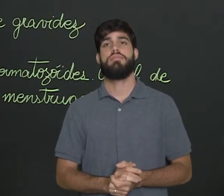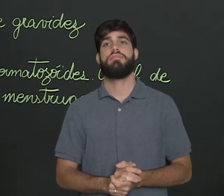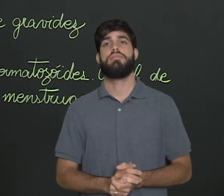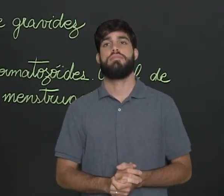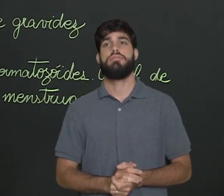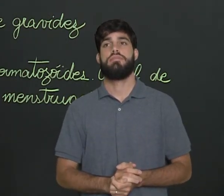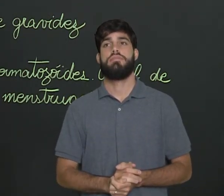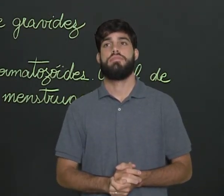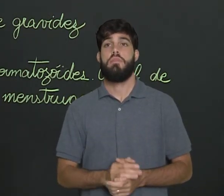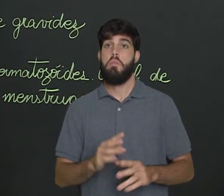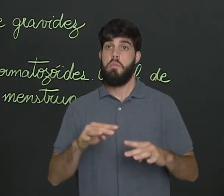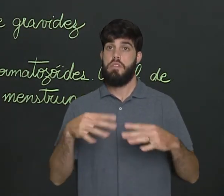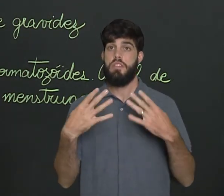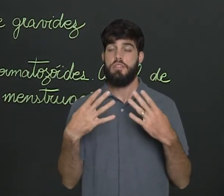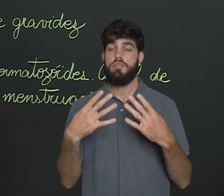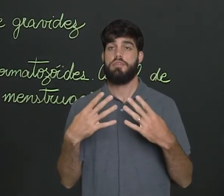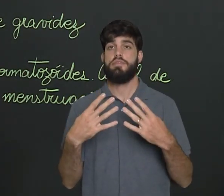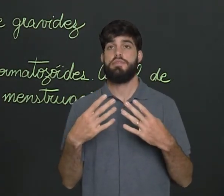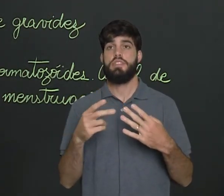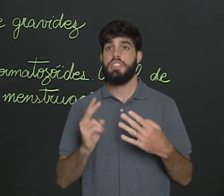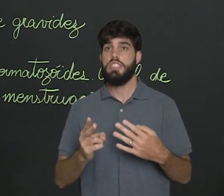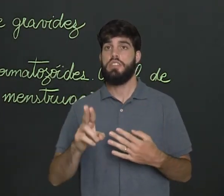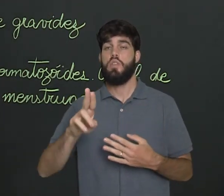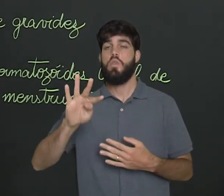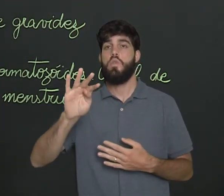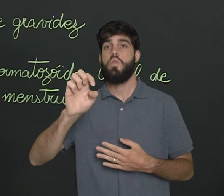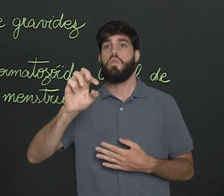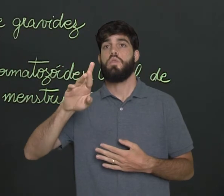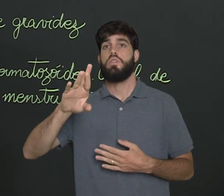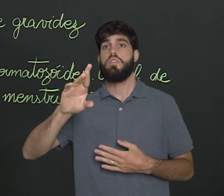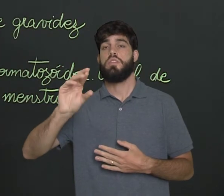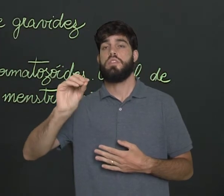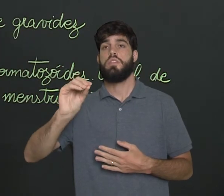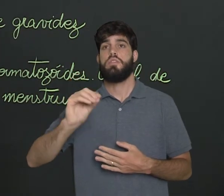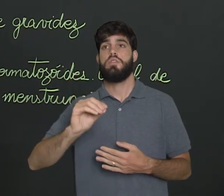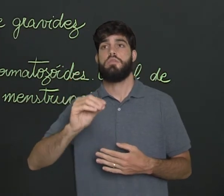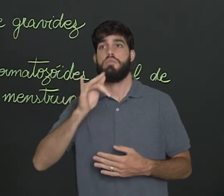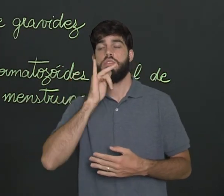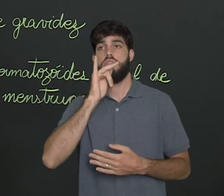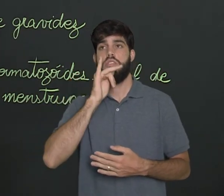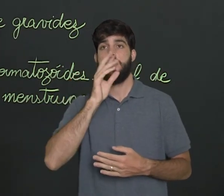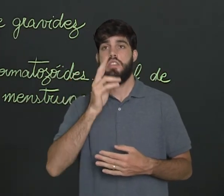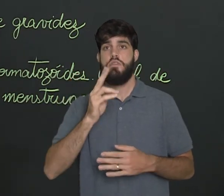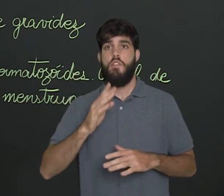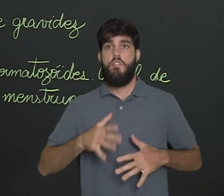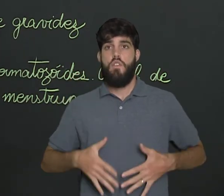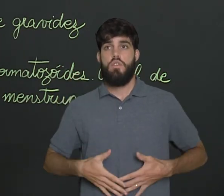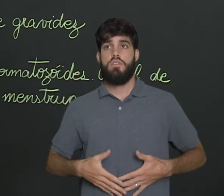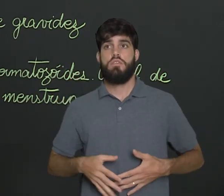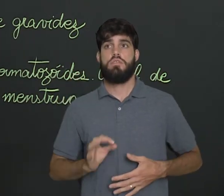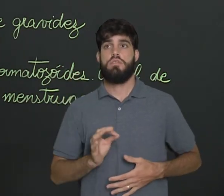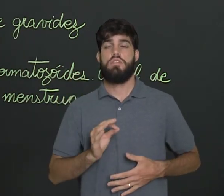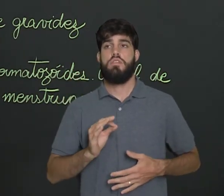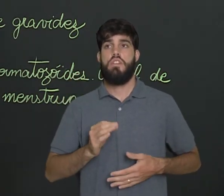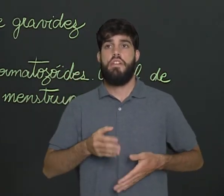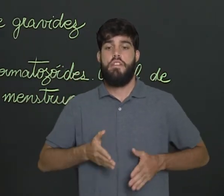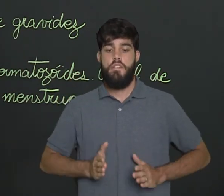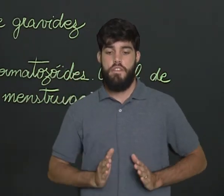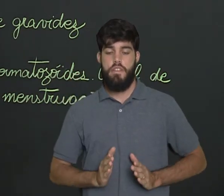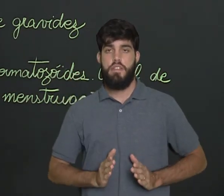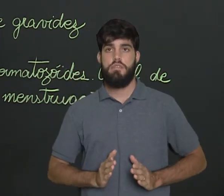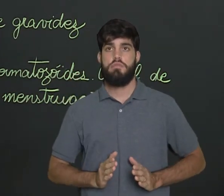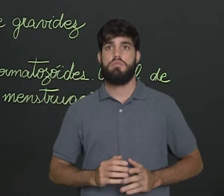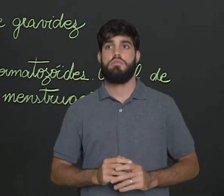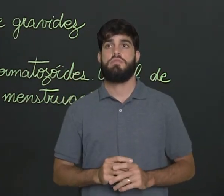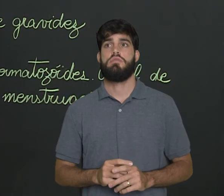quê? Porque eu tenho um útero crescendo. E preste atenção, o útero ele não está assim frontal no nosso corpo, ele